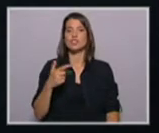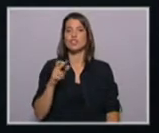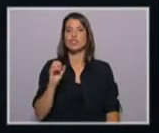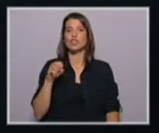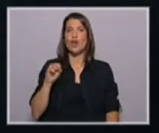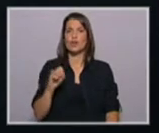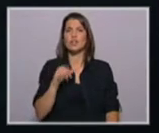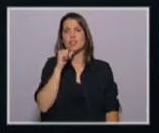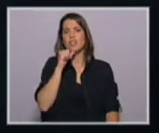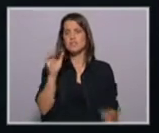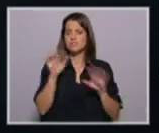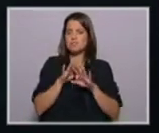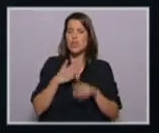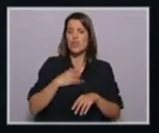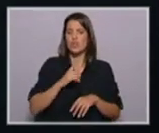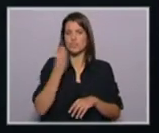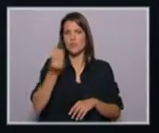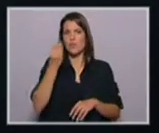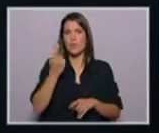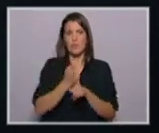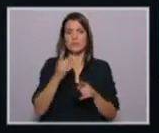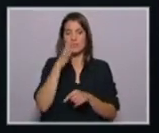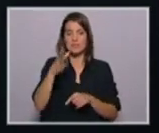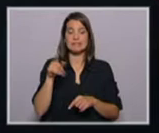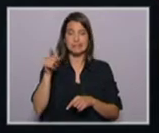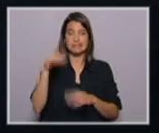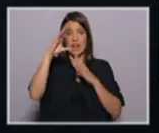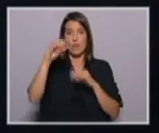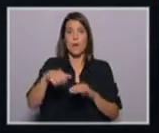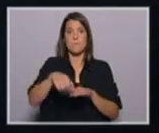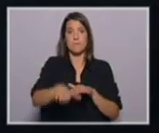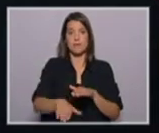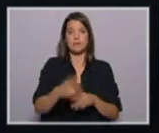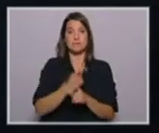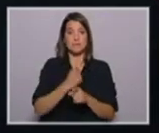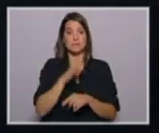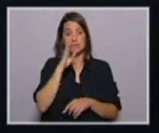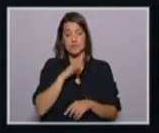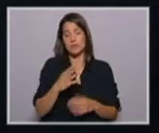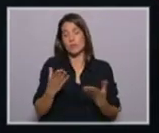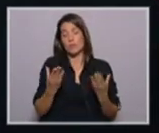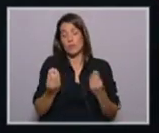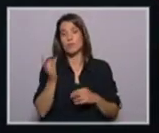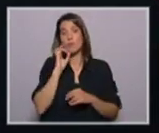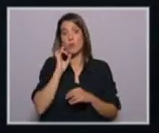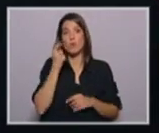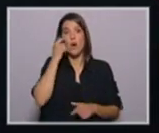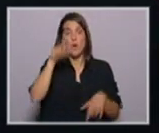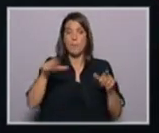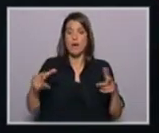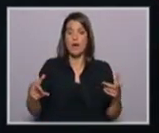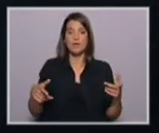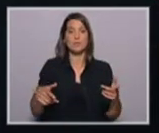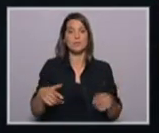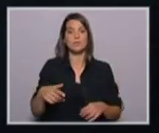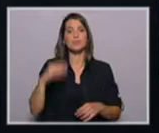da fama. Um dia chegou mesmo a confessar que o pequeno passo que deu na Lua, mesmo que tenha sido gigantesco para a humanidade, nunca fez